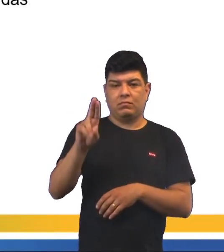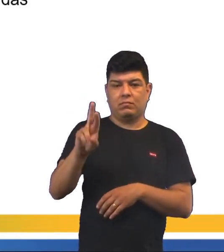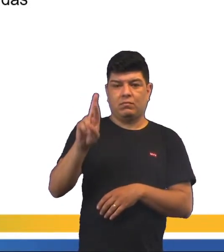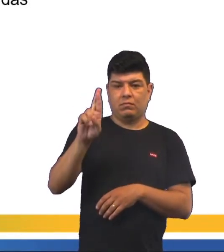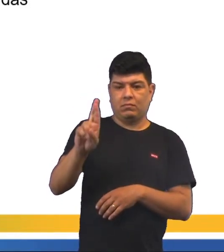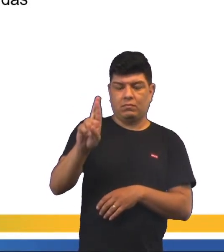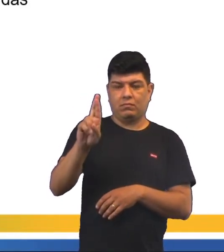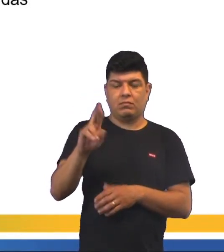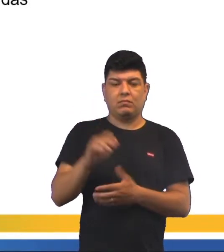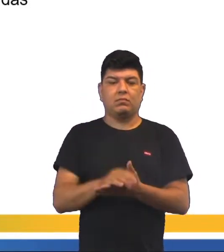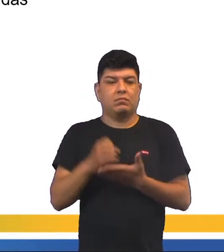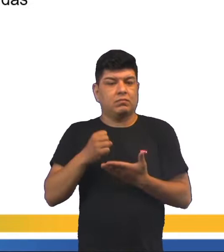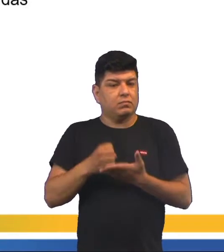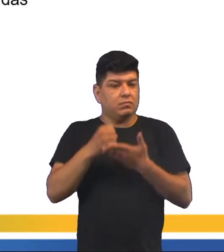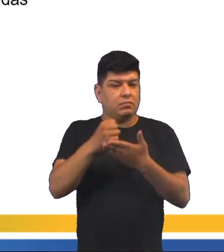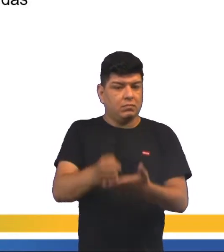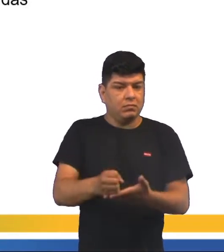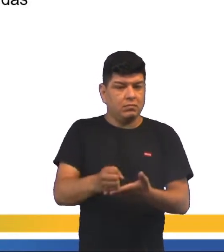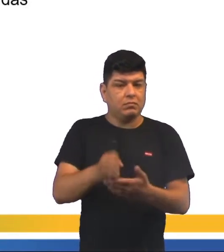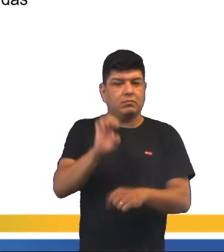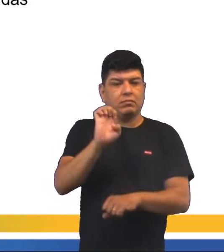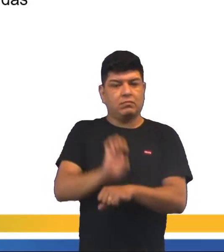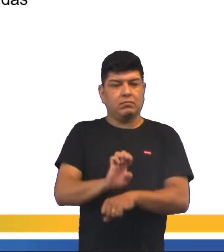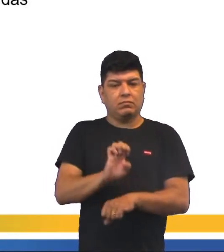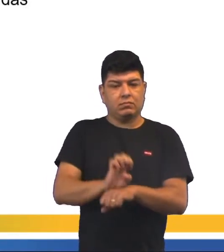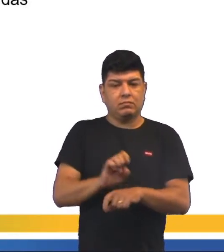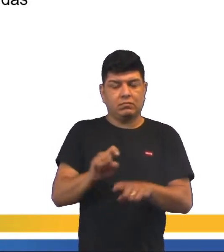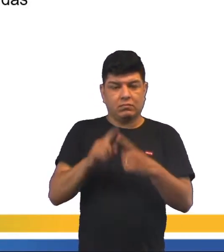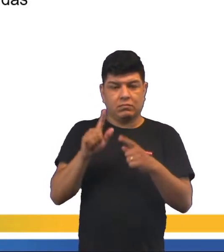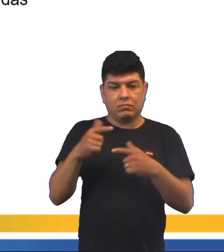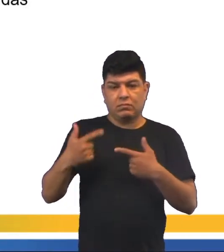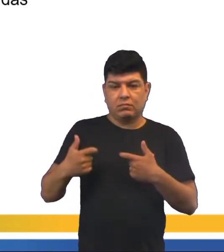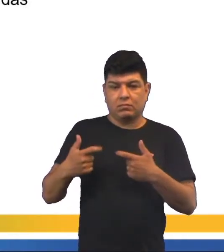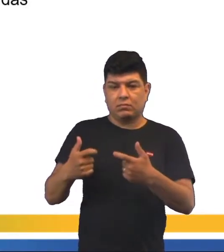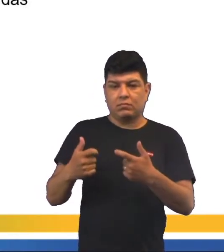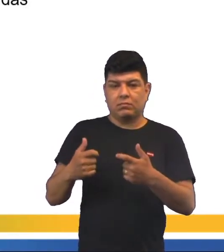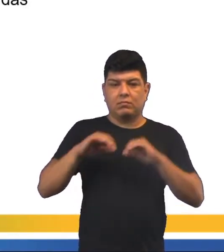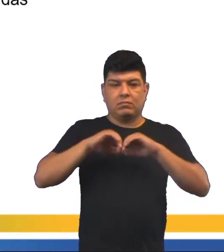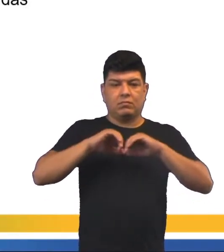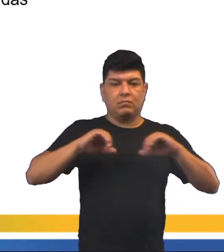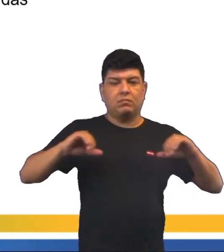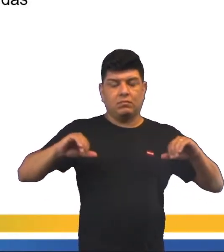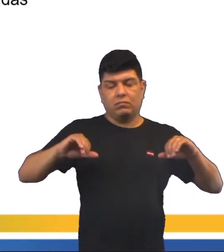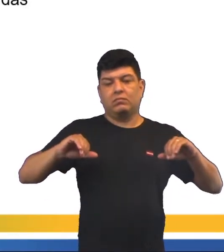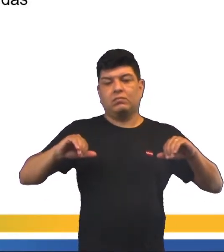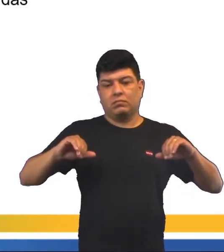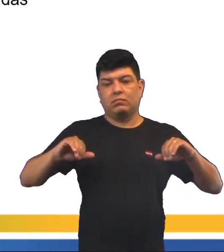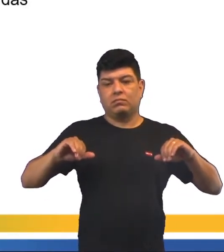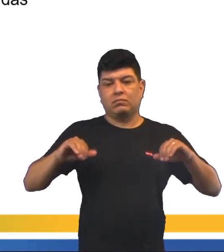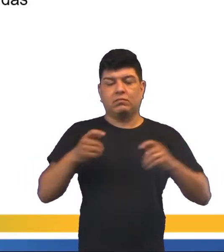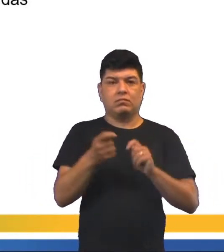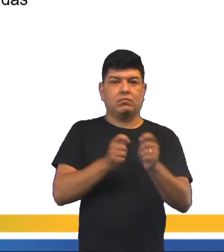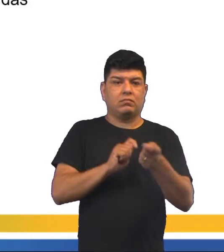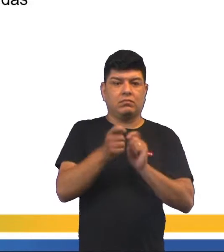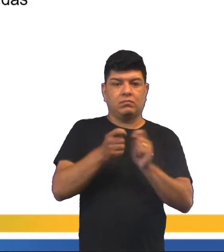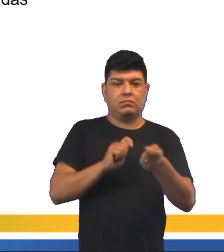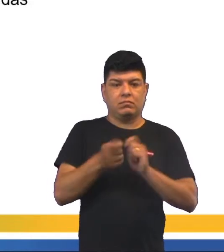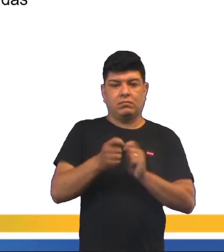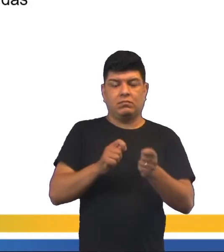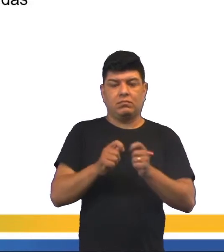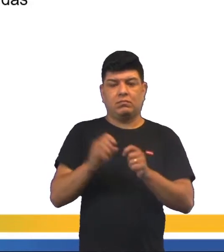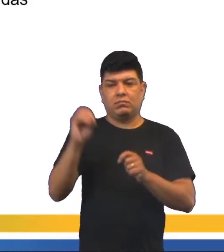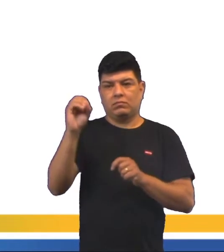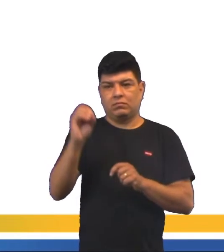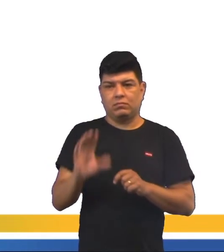de um Estado judaico na Palestina. Após a guerra, a Inglaterra e a França dividiram entre si o controle das terras do